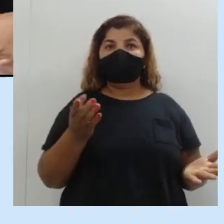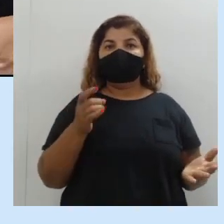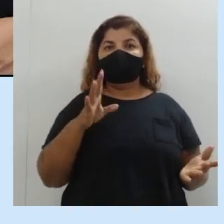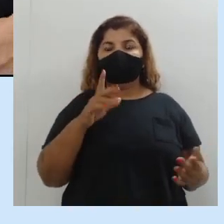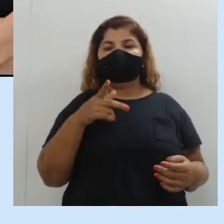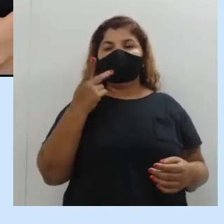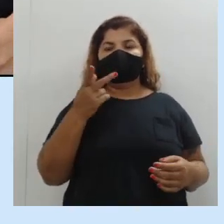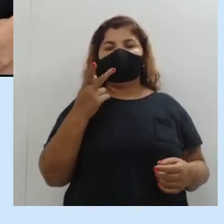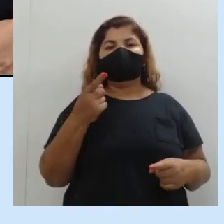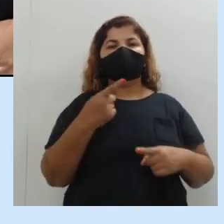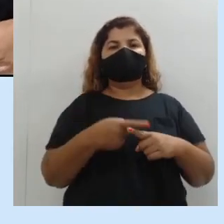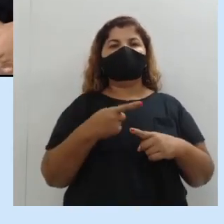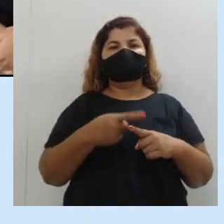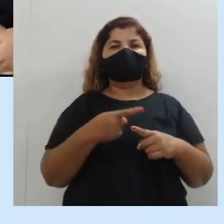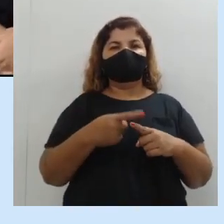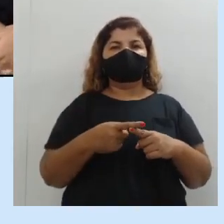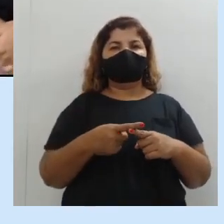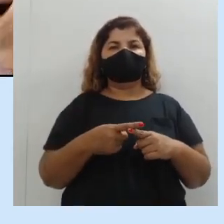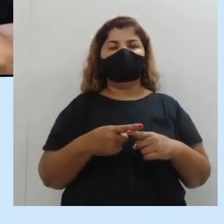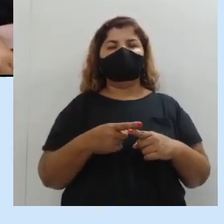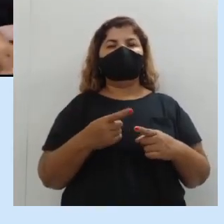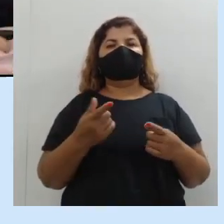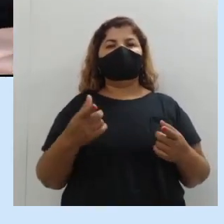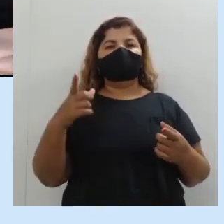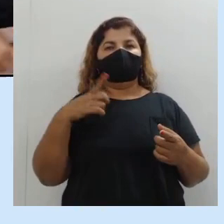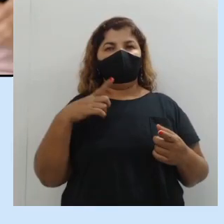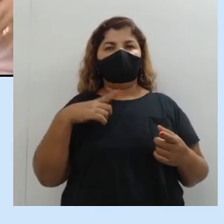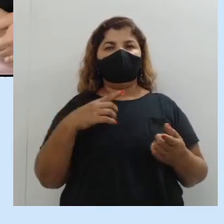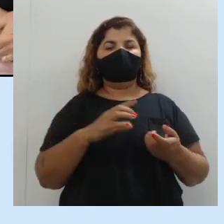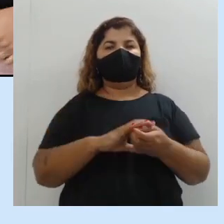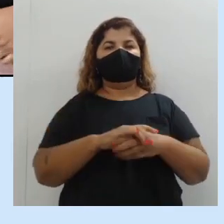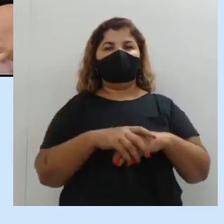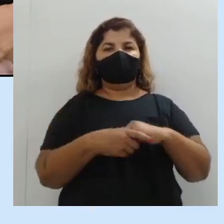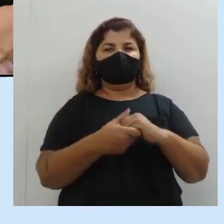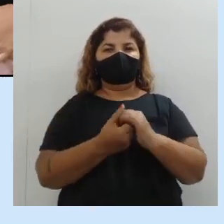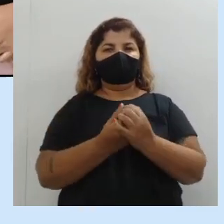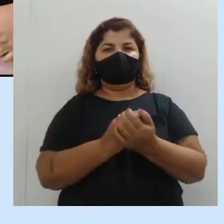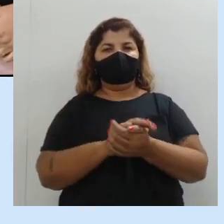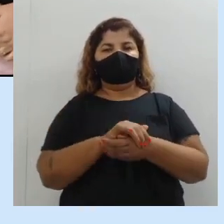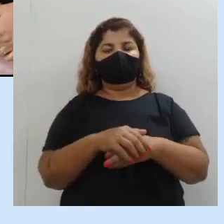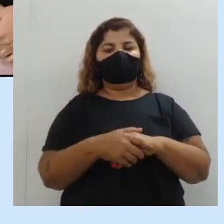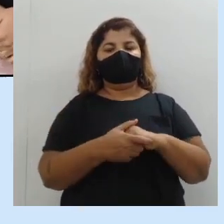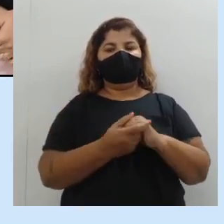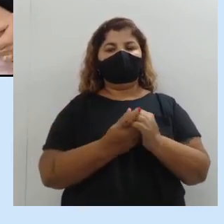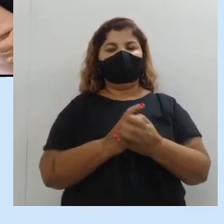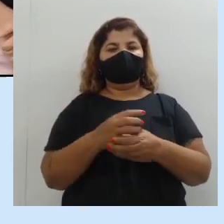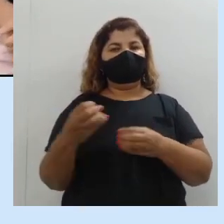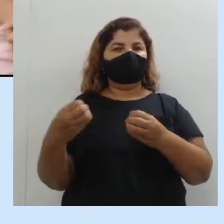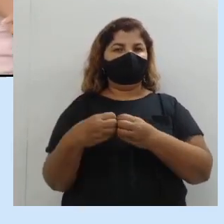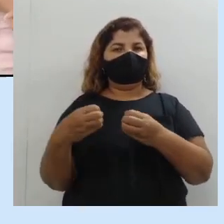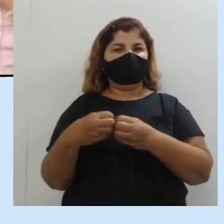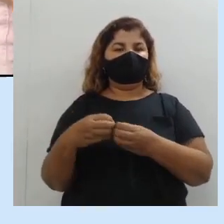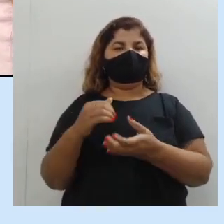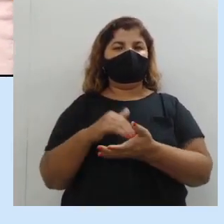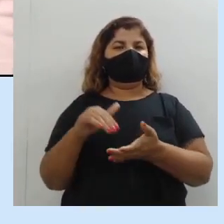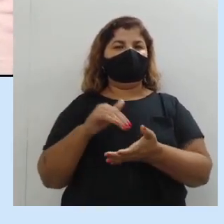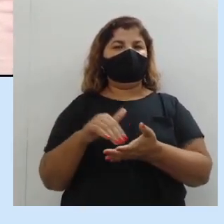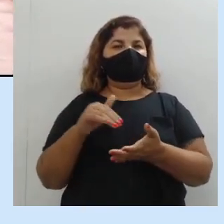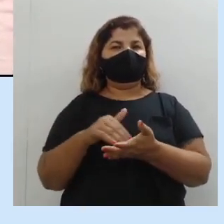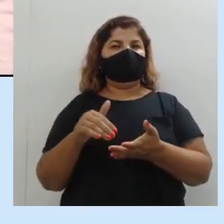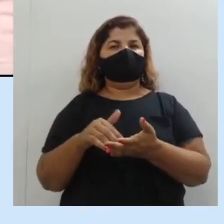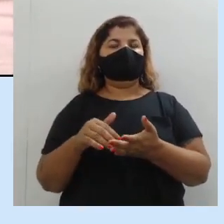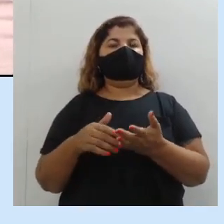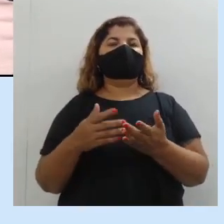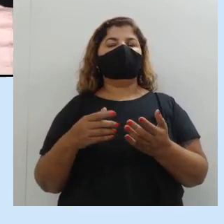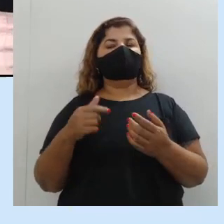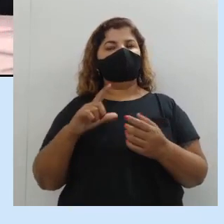falar porque quando lavavam as mãos num aposento próximo à secretaria e se preparavam